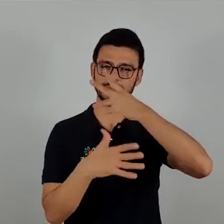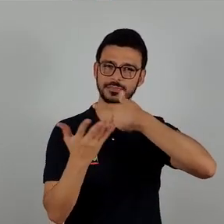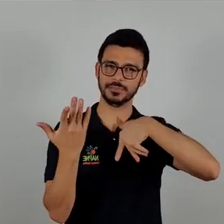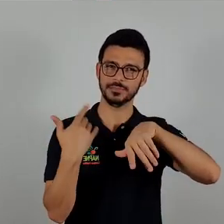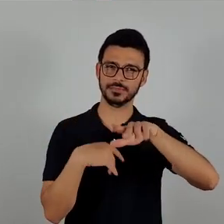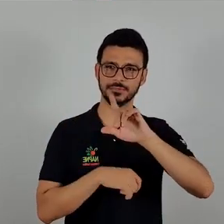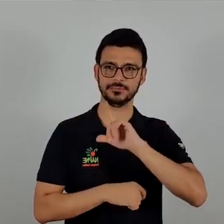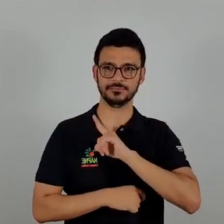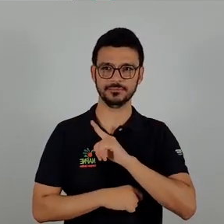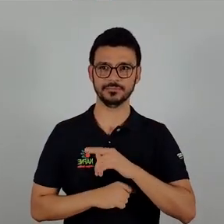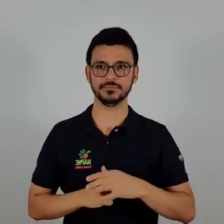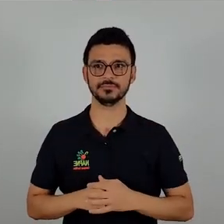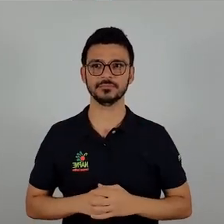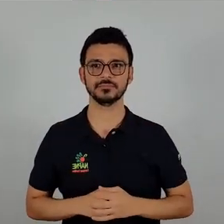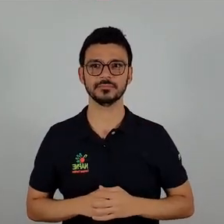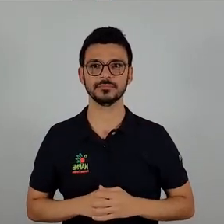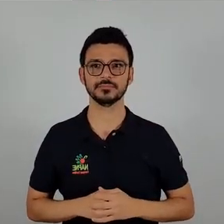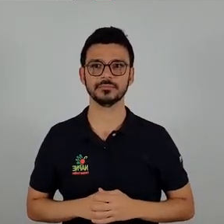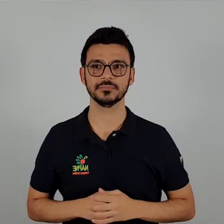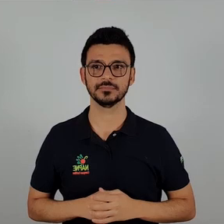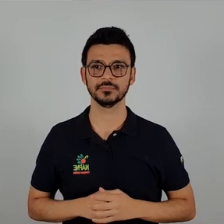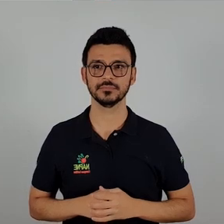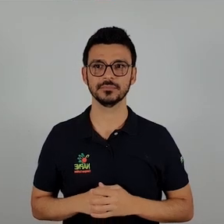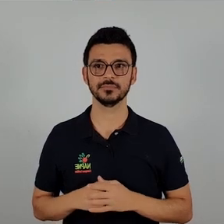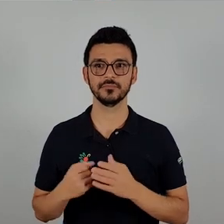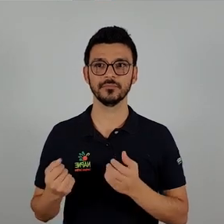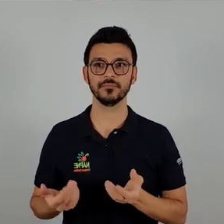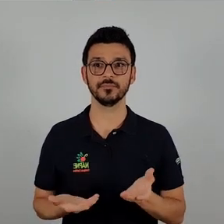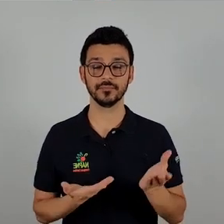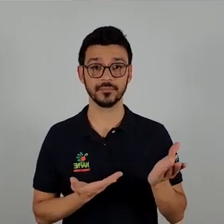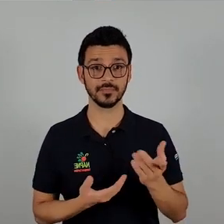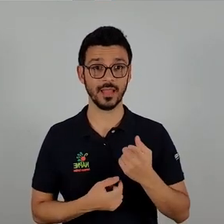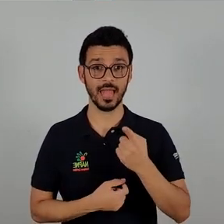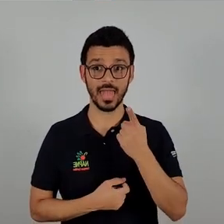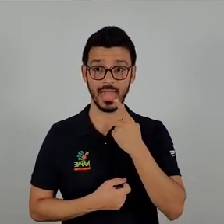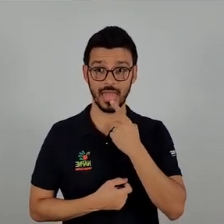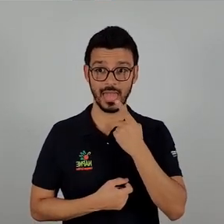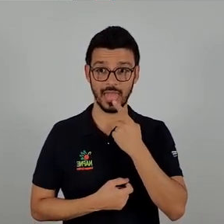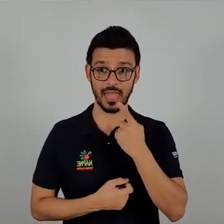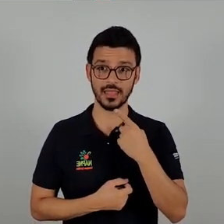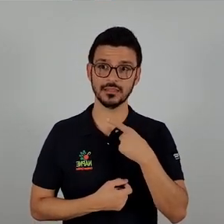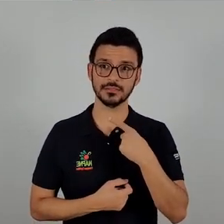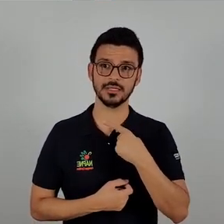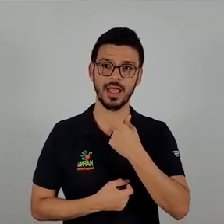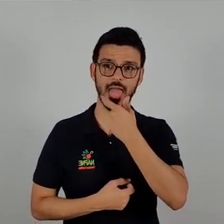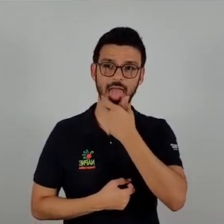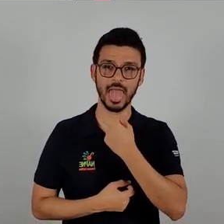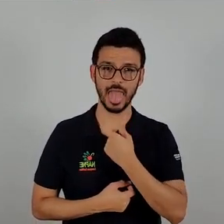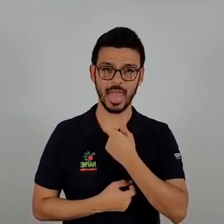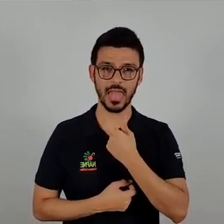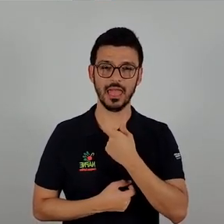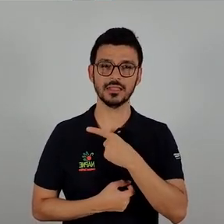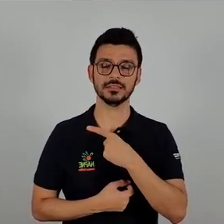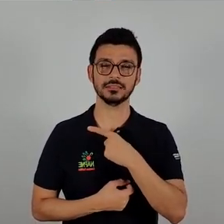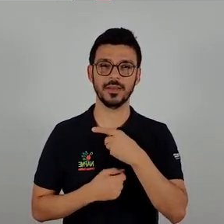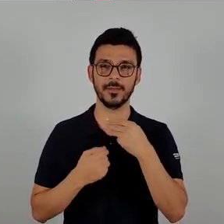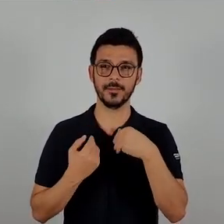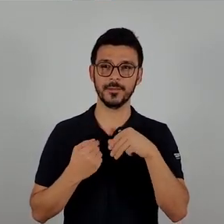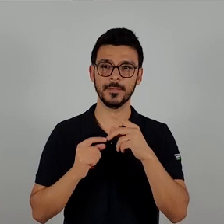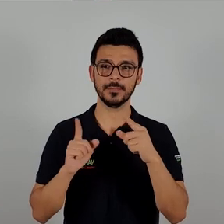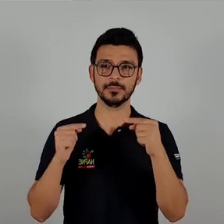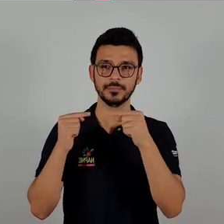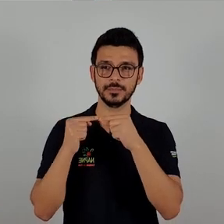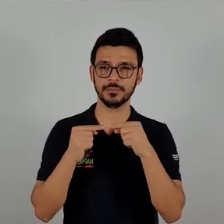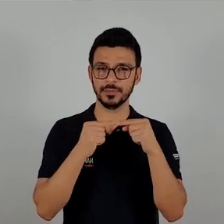nas laterais, na ponta do coração é o coração, na ponta já ao meio é o pulmão, intestino, estômago,